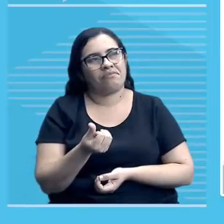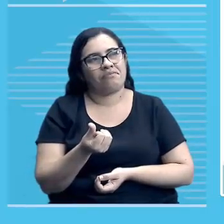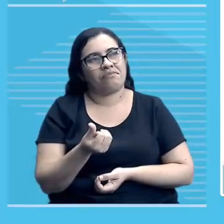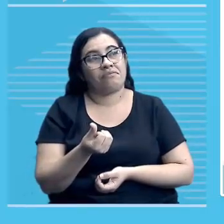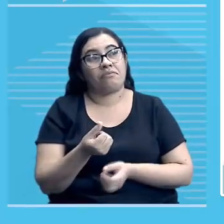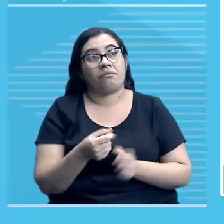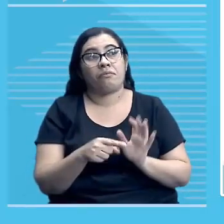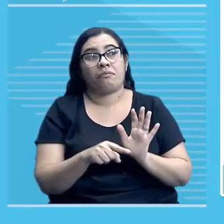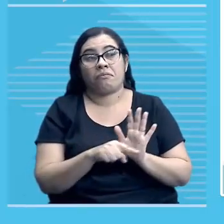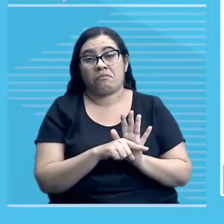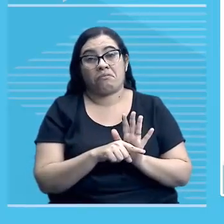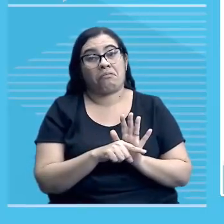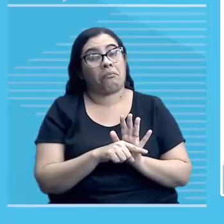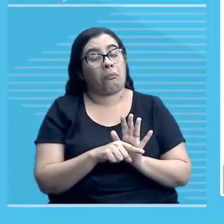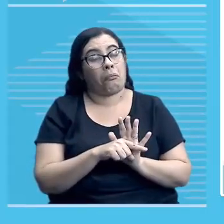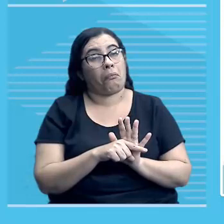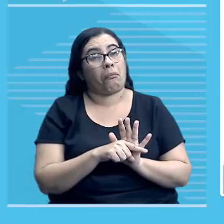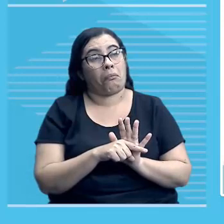Negativo, né?